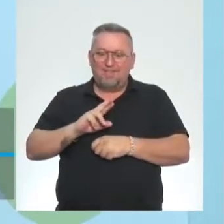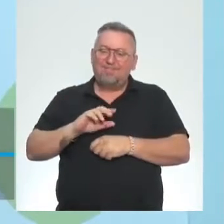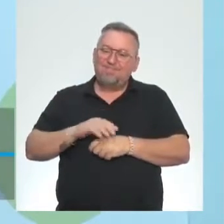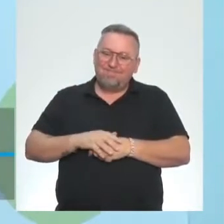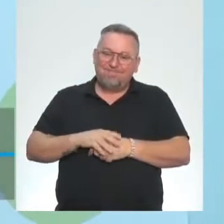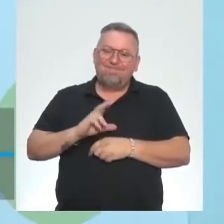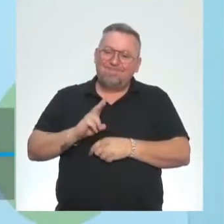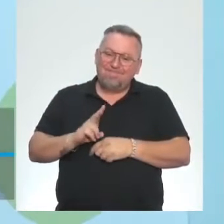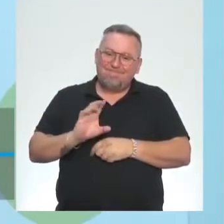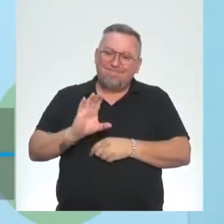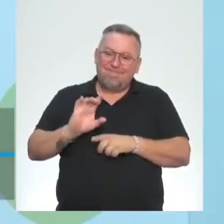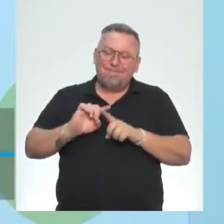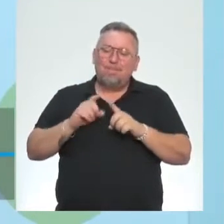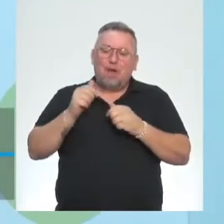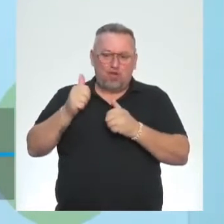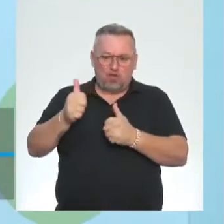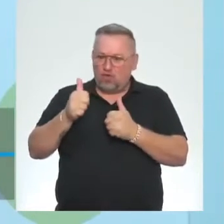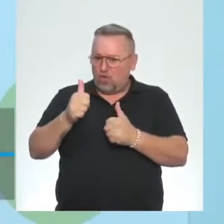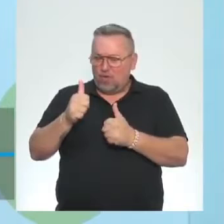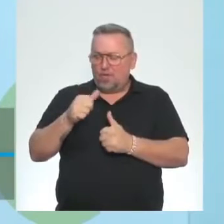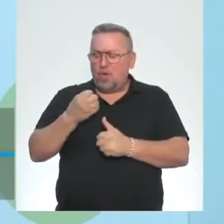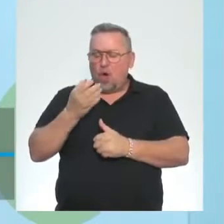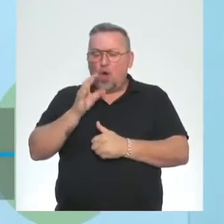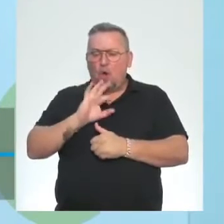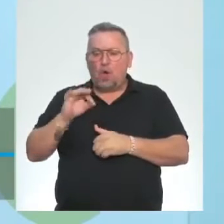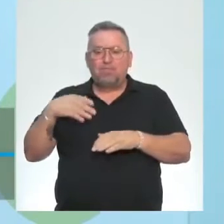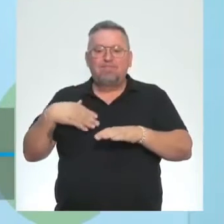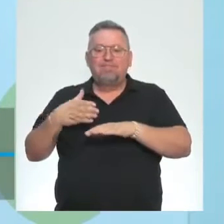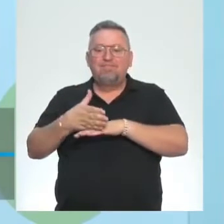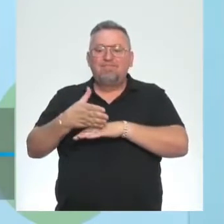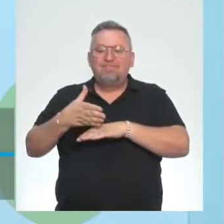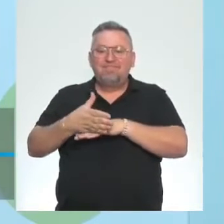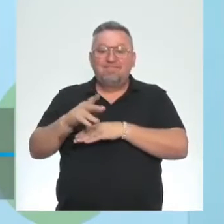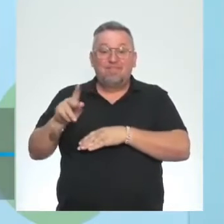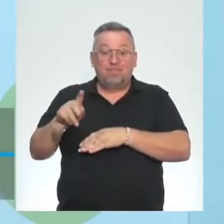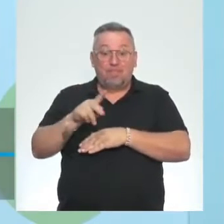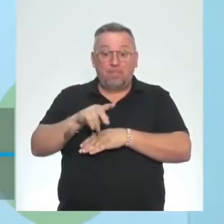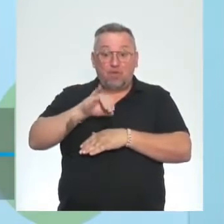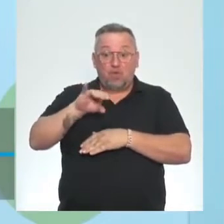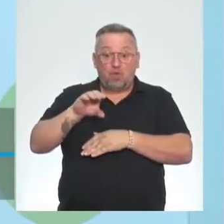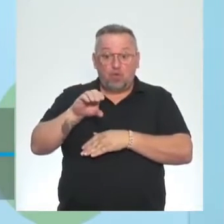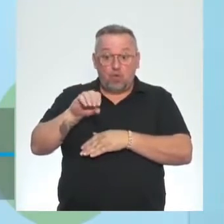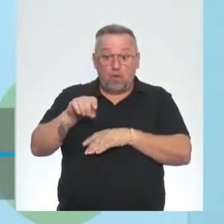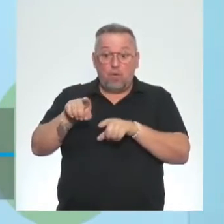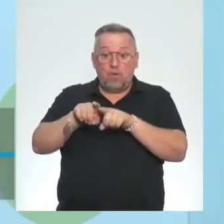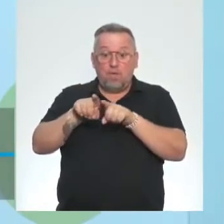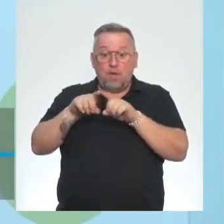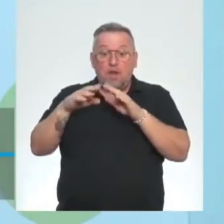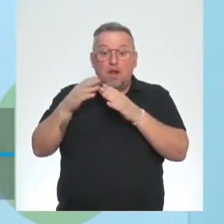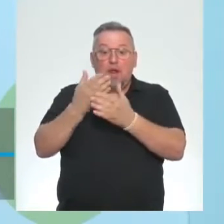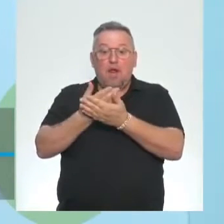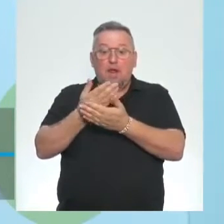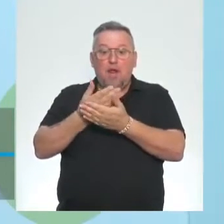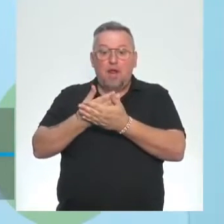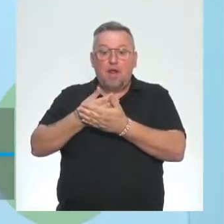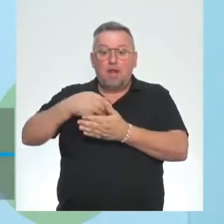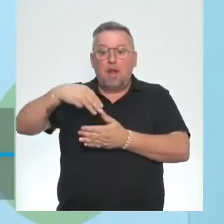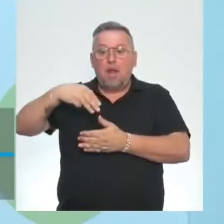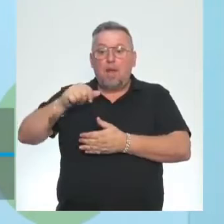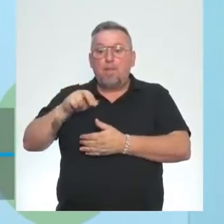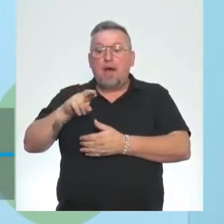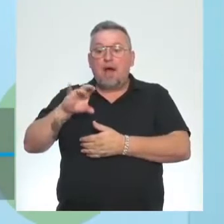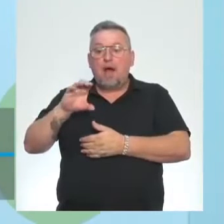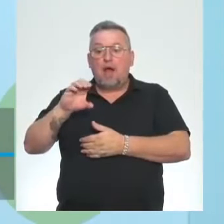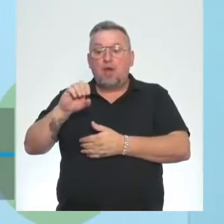sempre assim, mas valeu, muito participação aqui. Tá? Inclusive do professor João Antônio, que está com os alunos lá da escola Mário